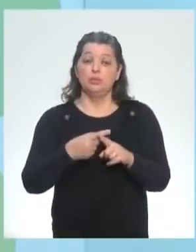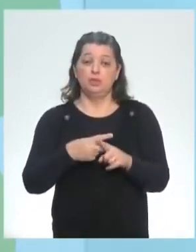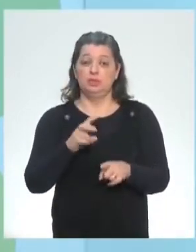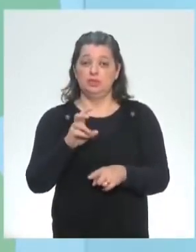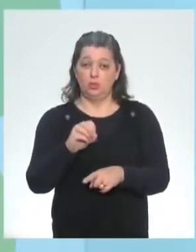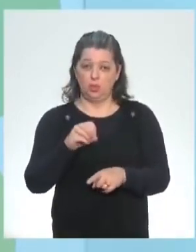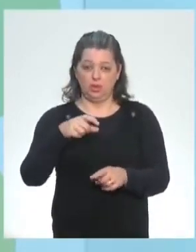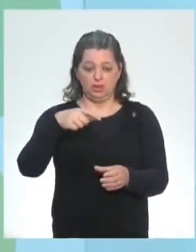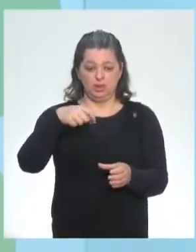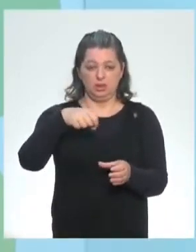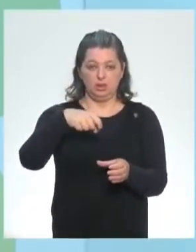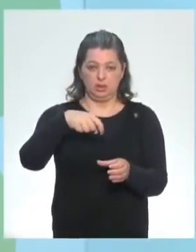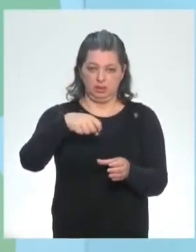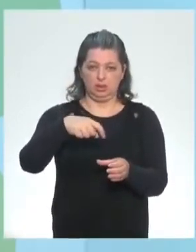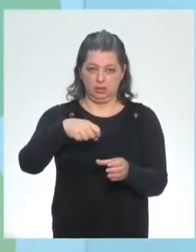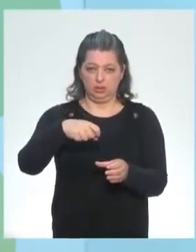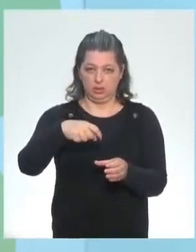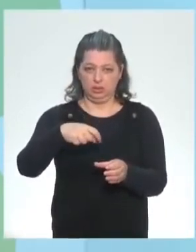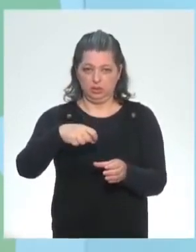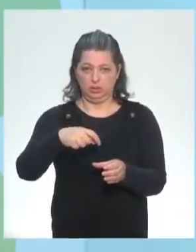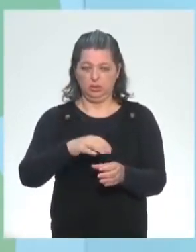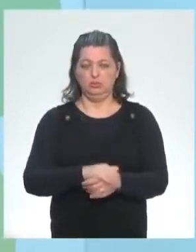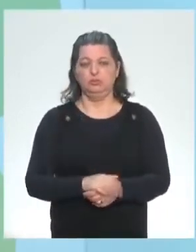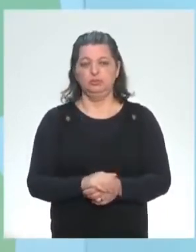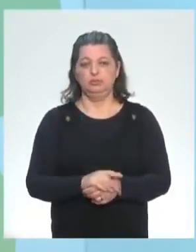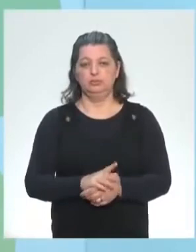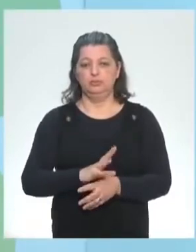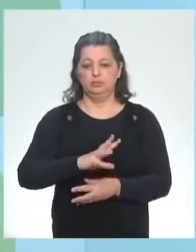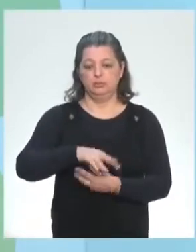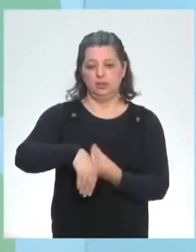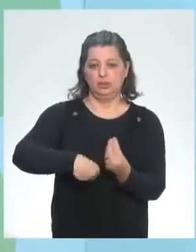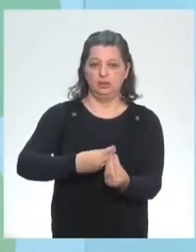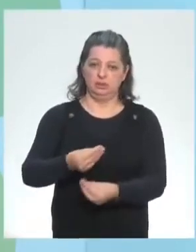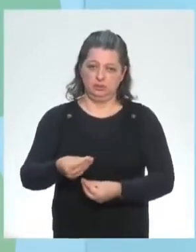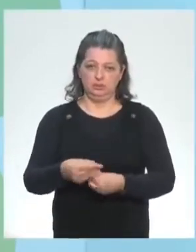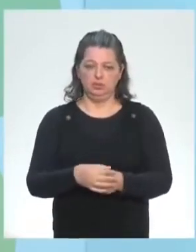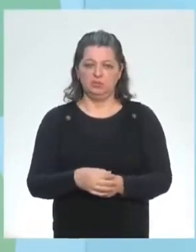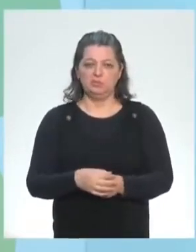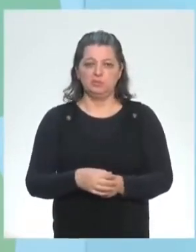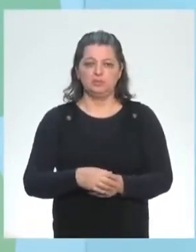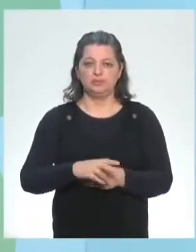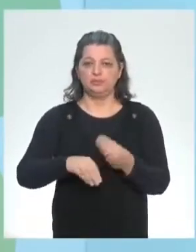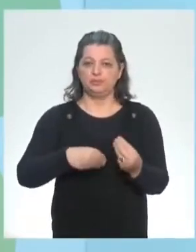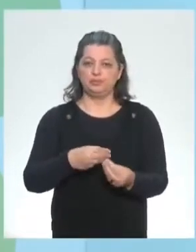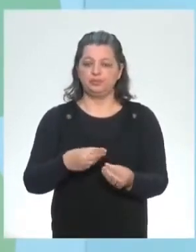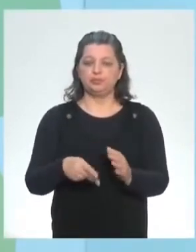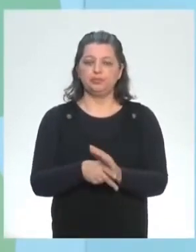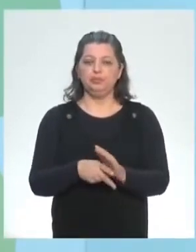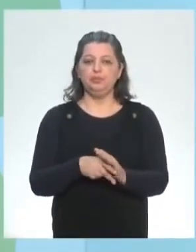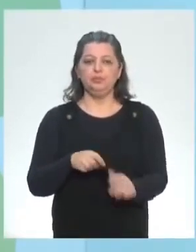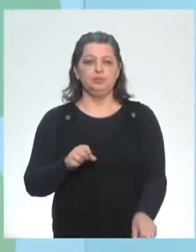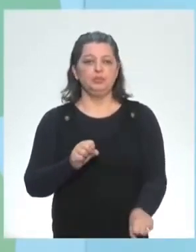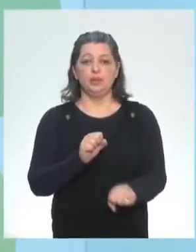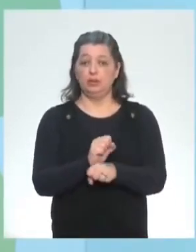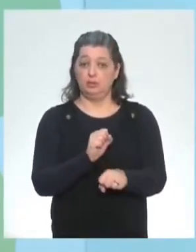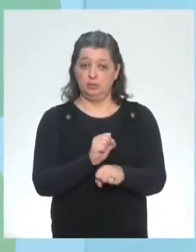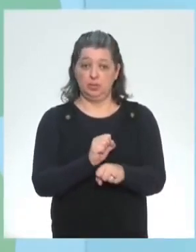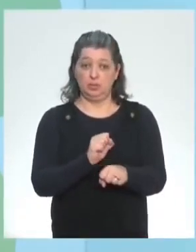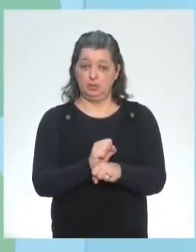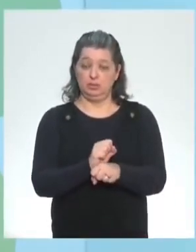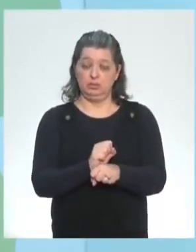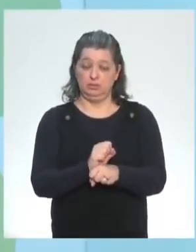porque eu já fiz antes e fui gotinha por gotinha até virar. Então, o que aconteceu aqui foi a neutralização da soda